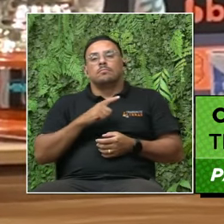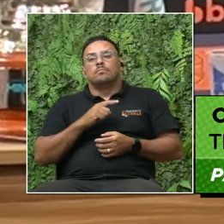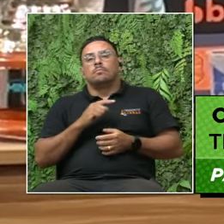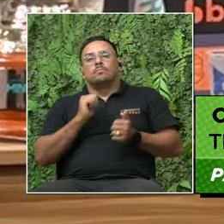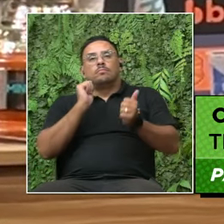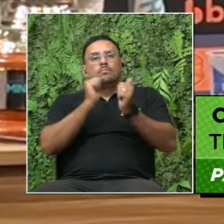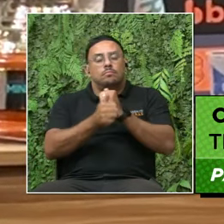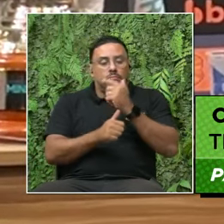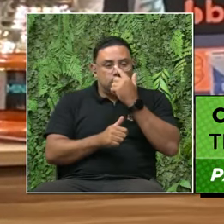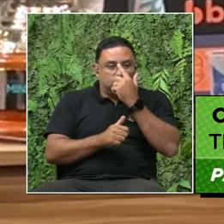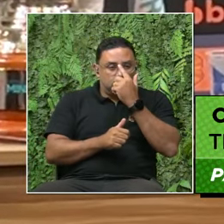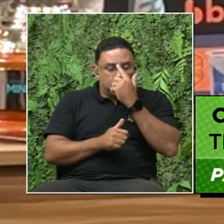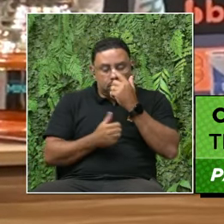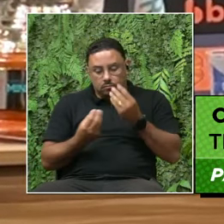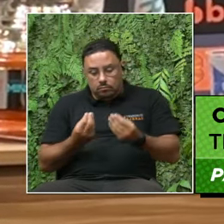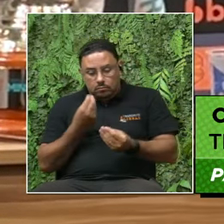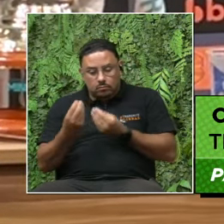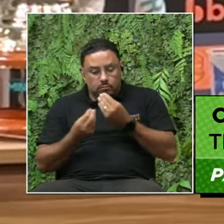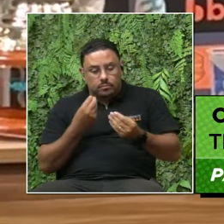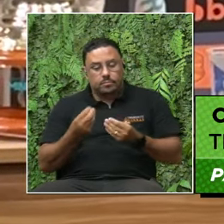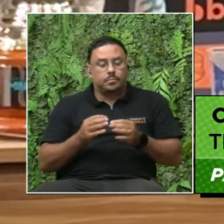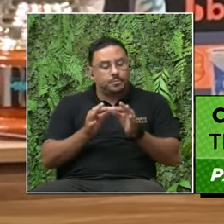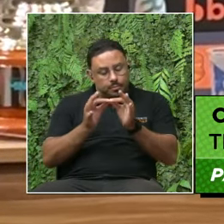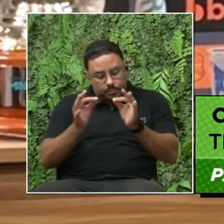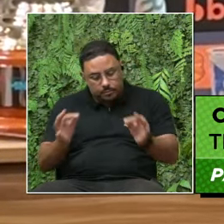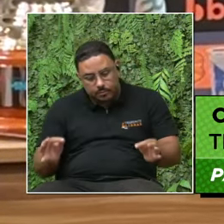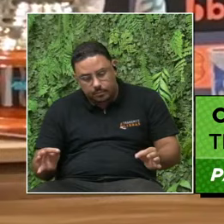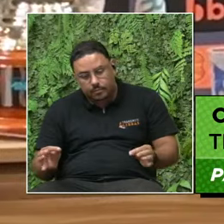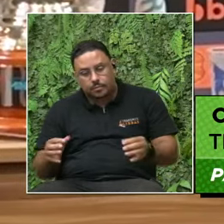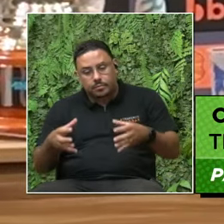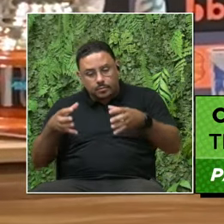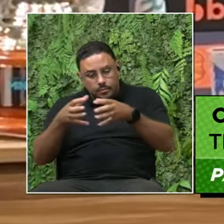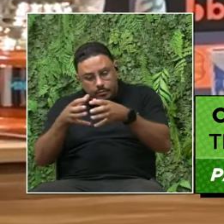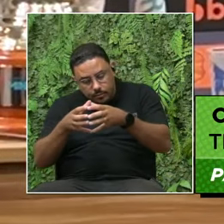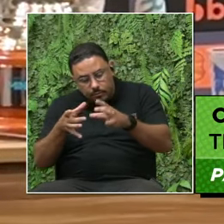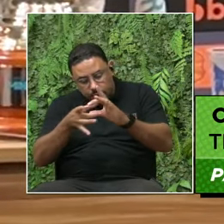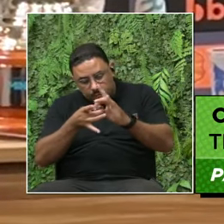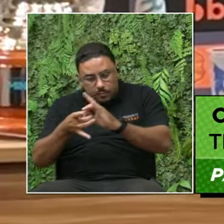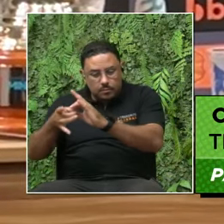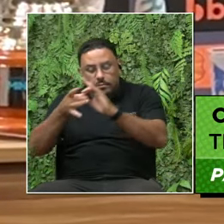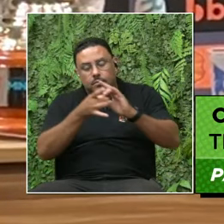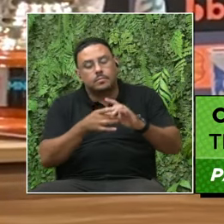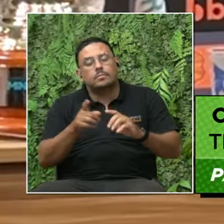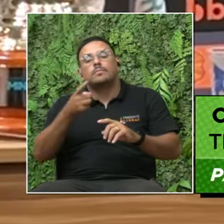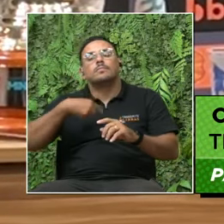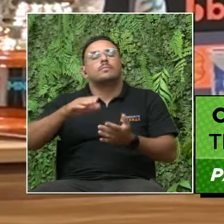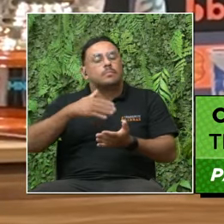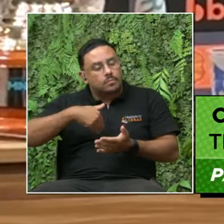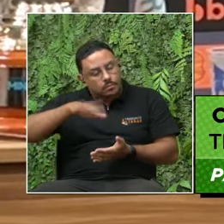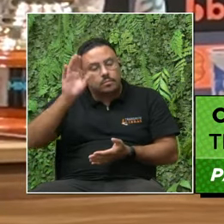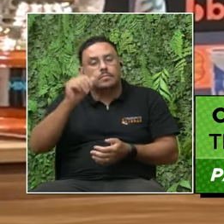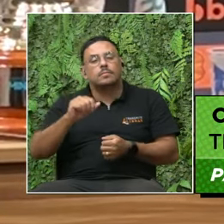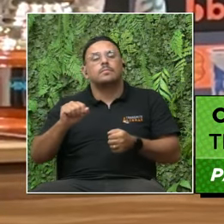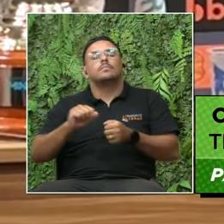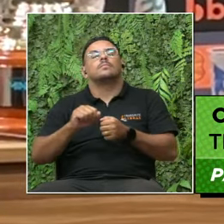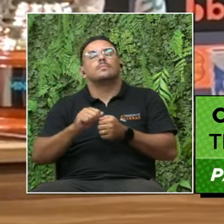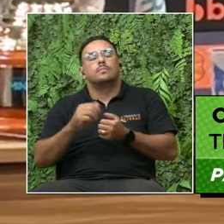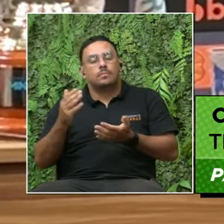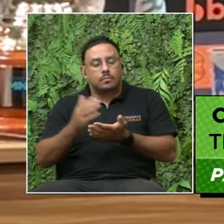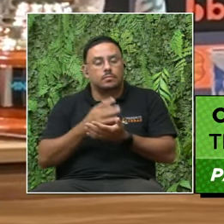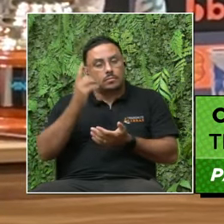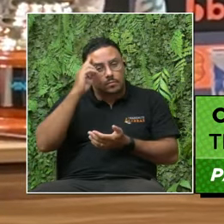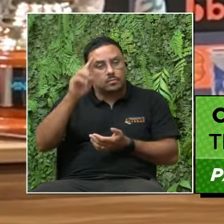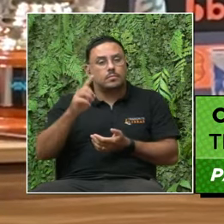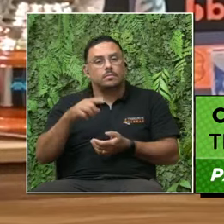Y coni con colectivamente Y vamos a ganar mucho Y algú